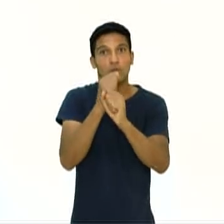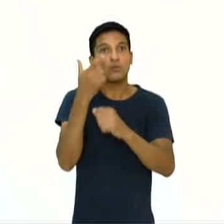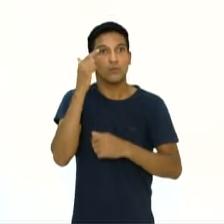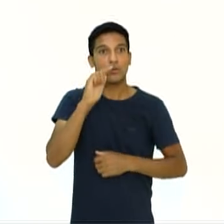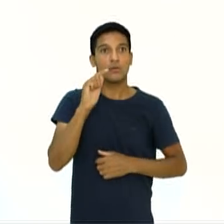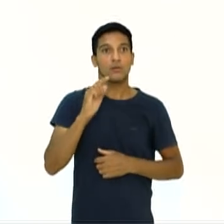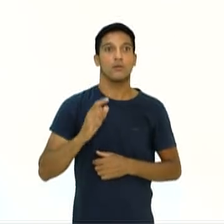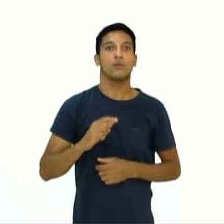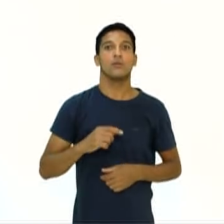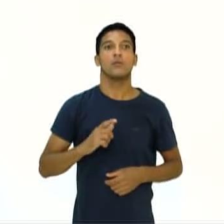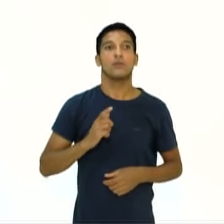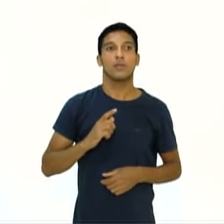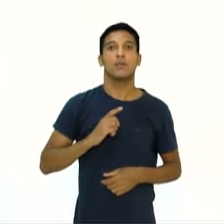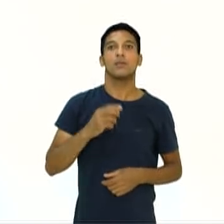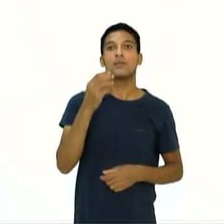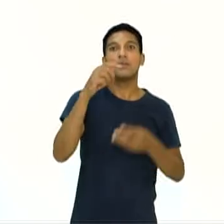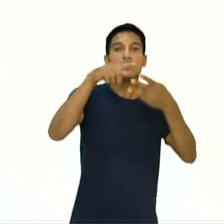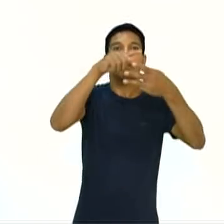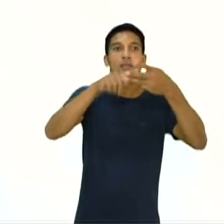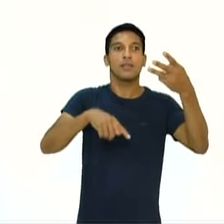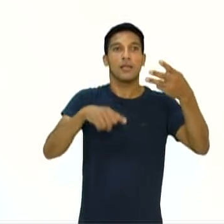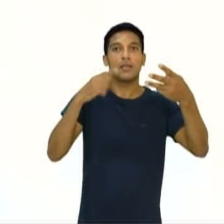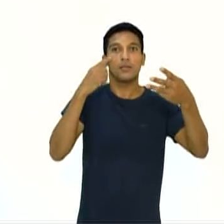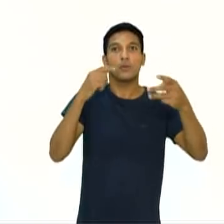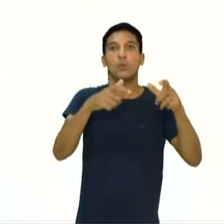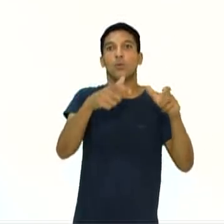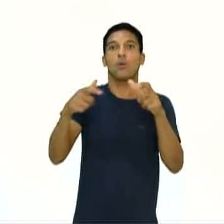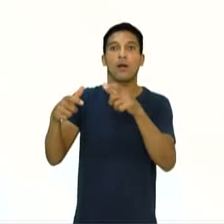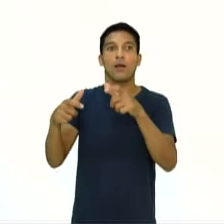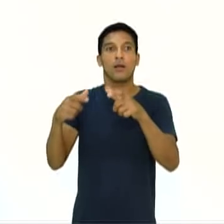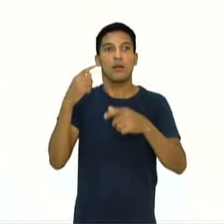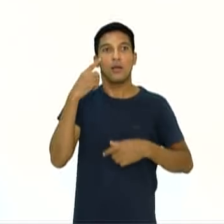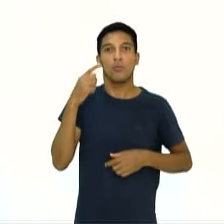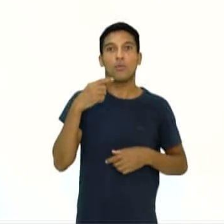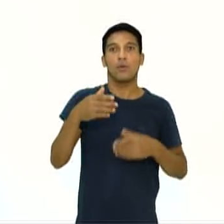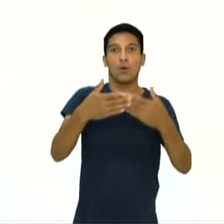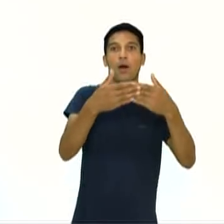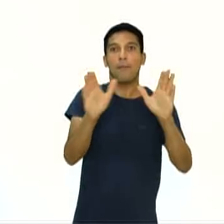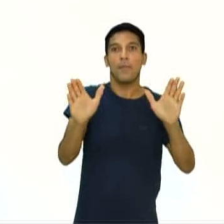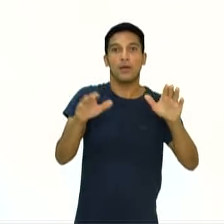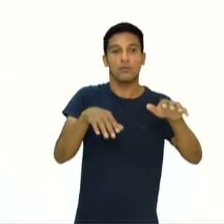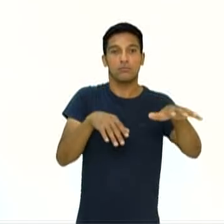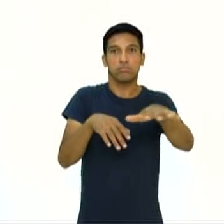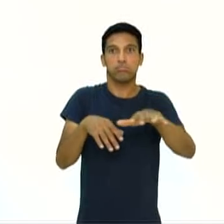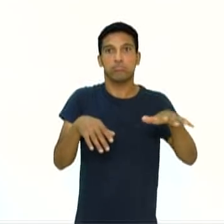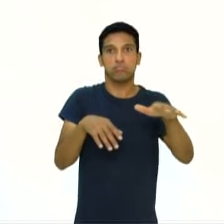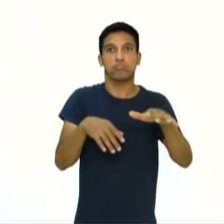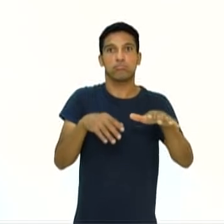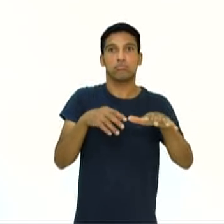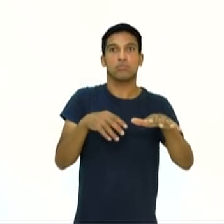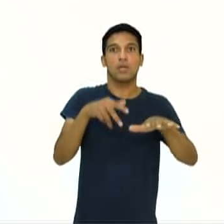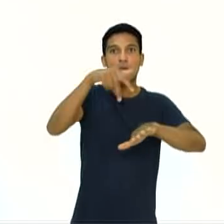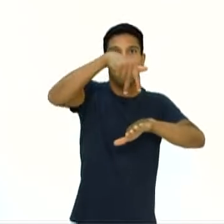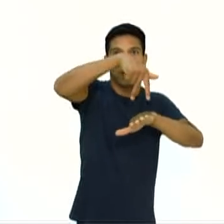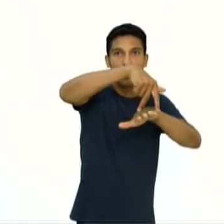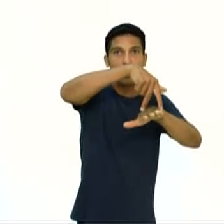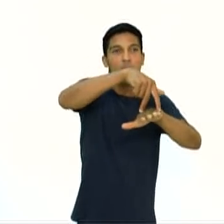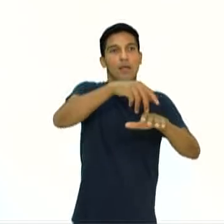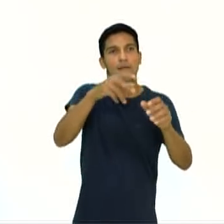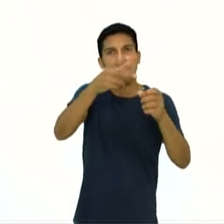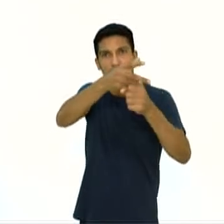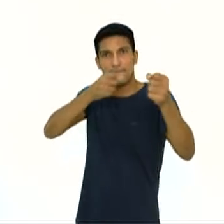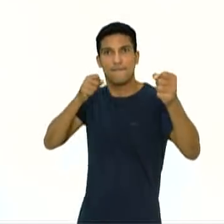campos: outdoor, espaço aberto e plano; indoor, espaço fechado; e field, espaço aberto e